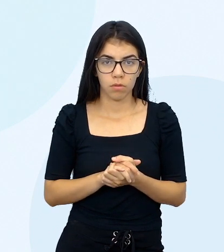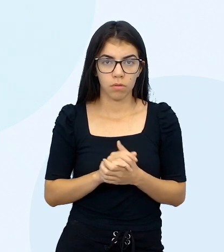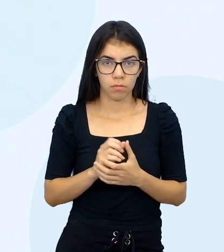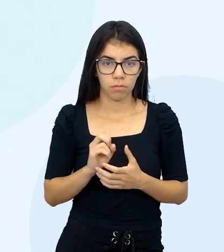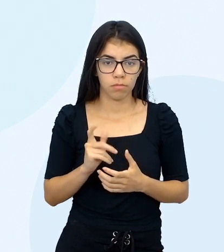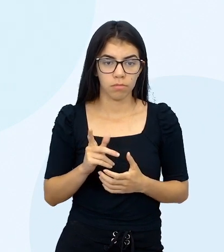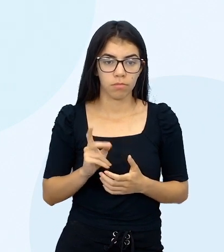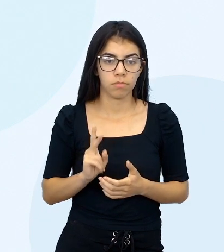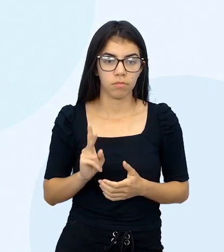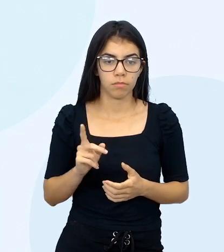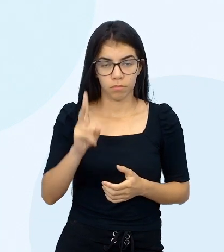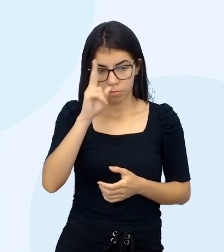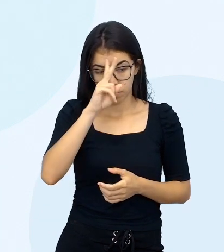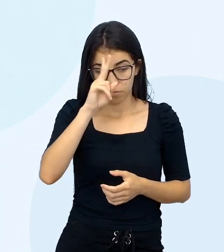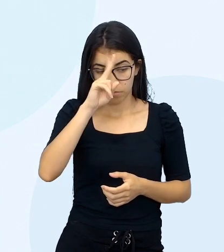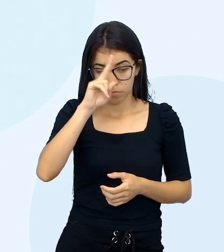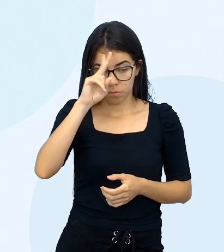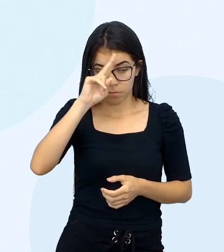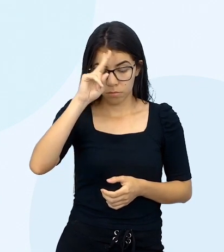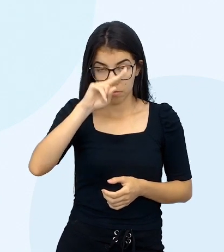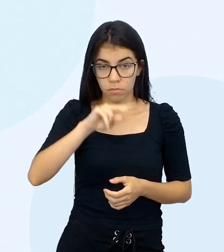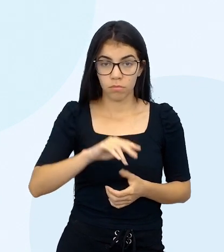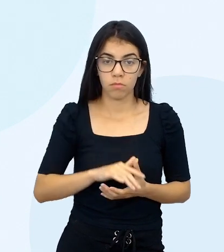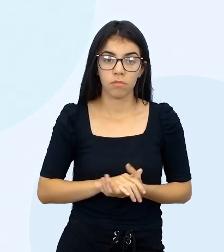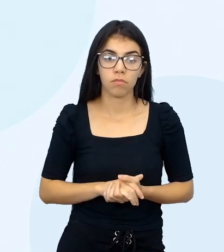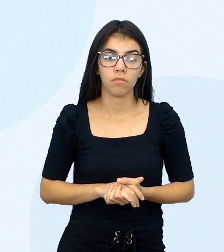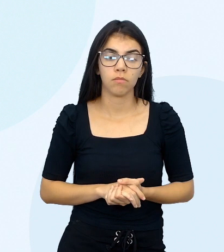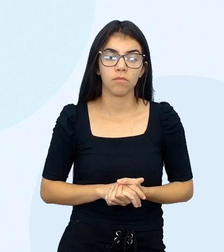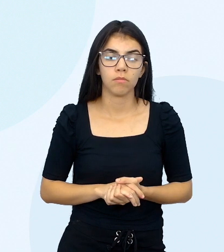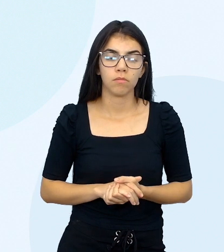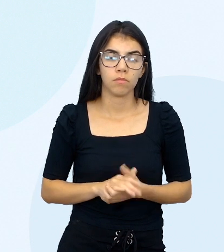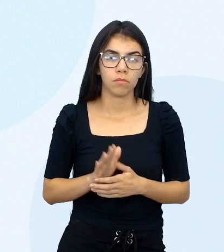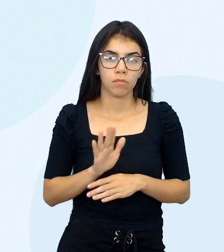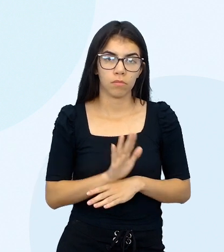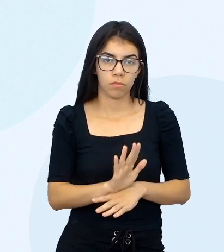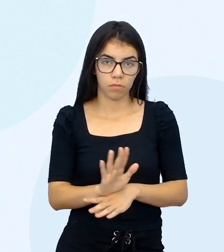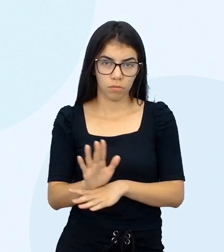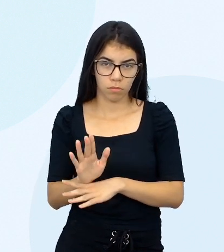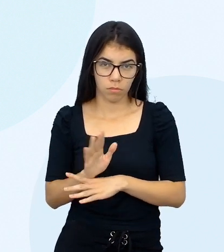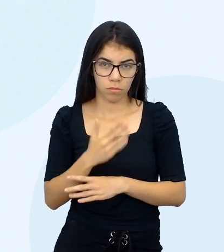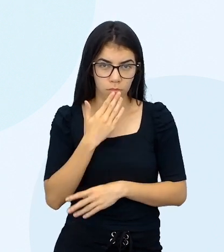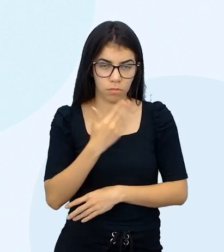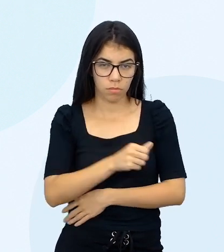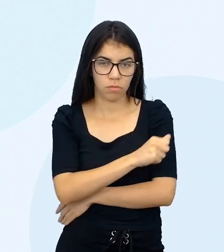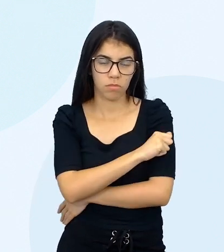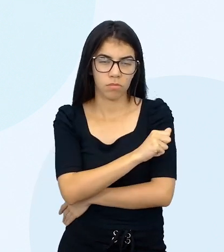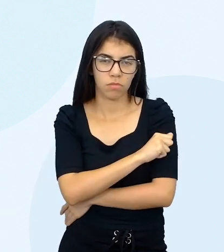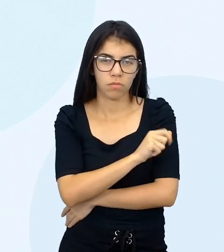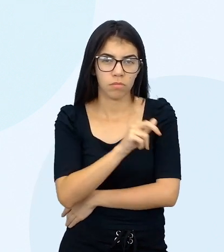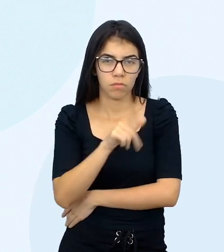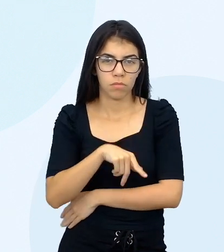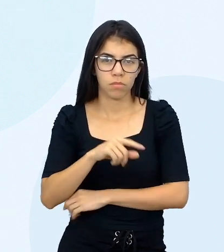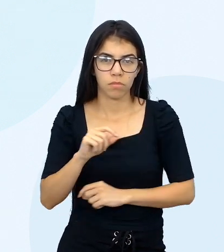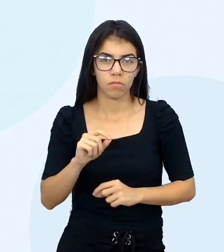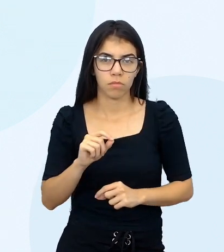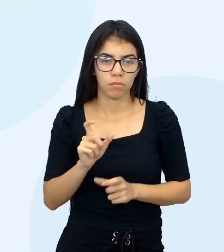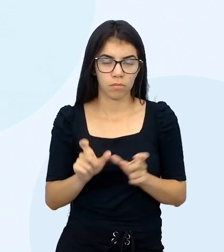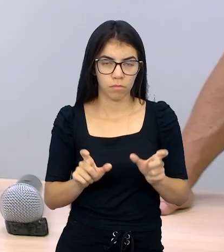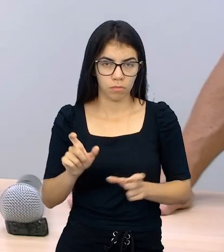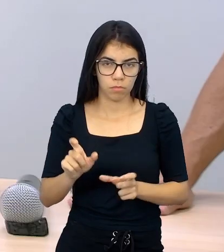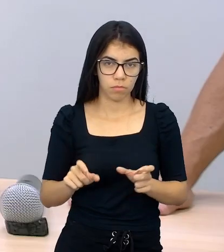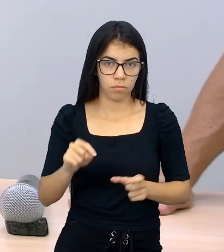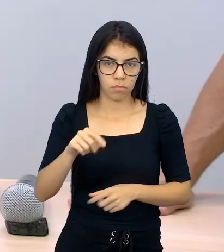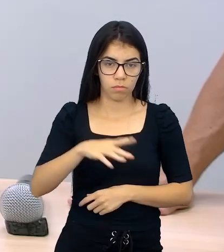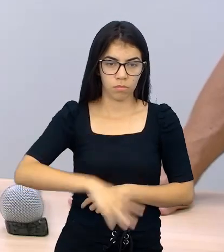Ótimo. Ok, então vamos voltar para cá. Ó. Vou Vamos. deixar a tabela aqui, ó, com o Excel para ajudar. Vou pedir para os alunos, deixa eu pôr aqui a canetinha, é isso. Vou pedir para o pessoal aqui do